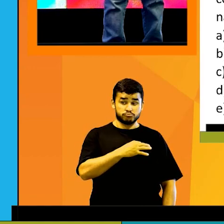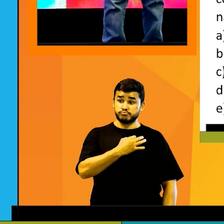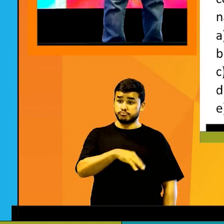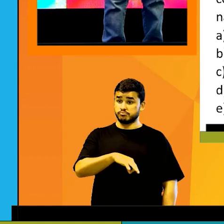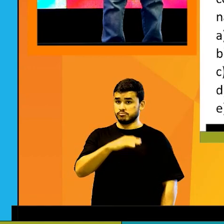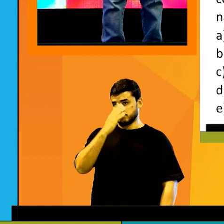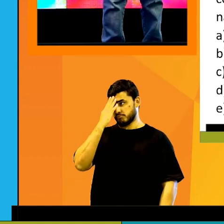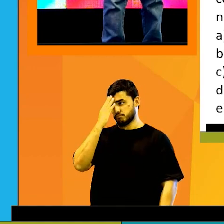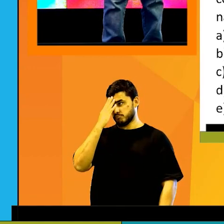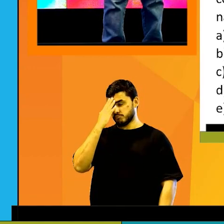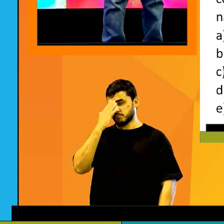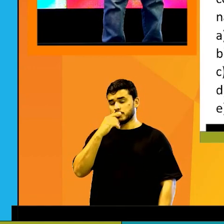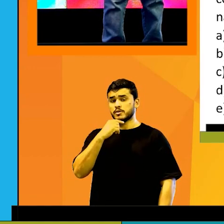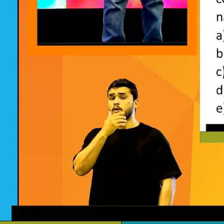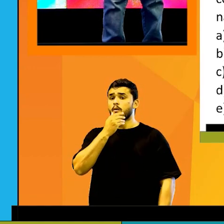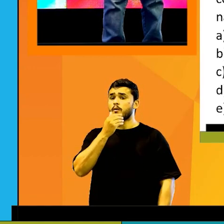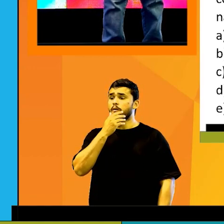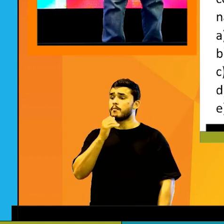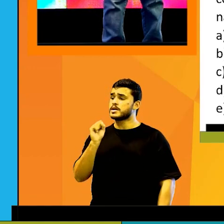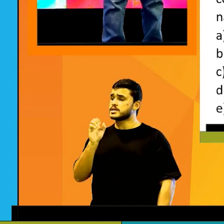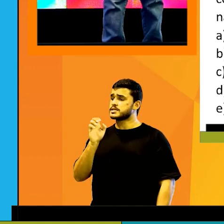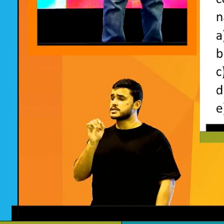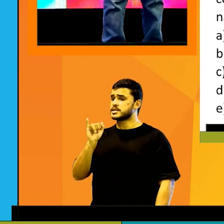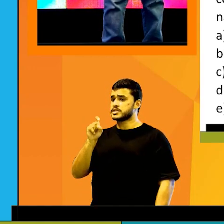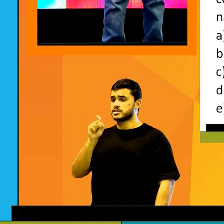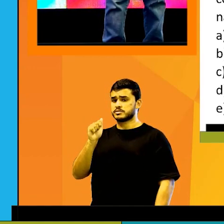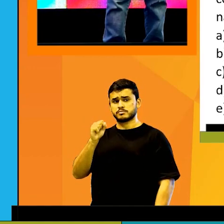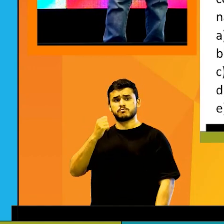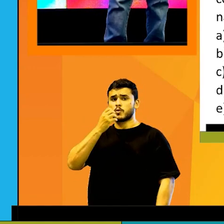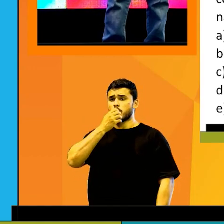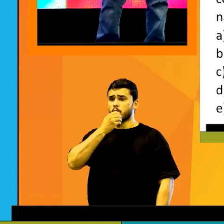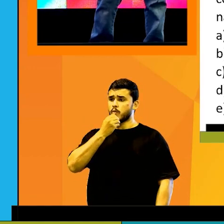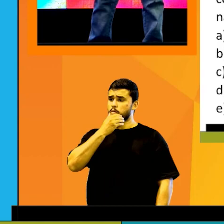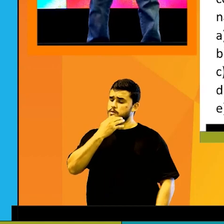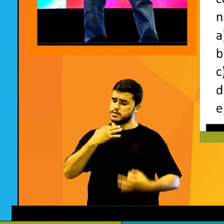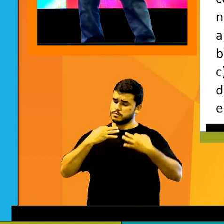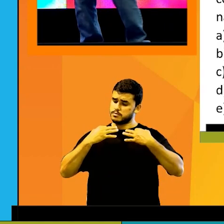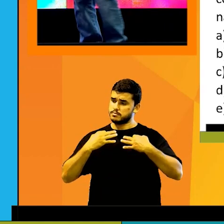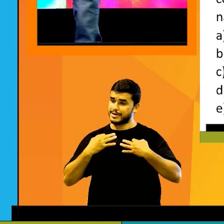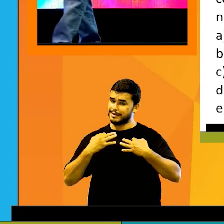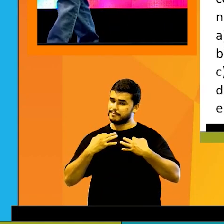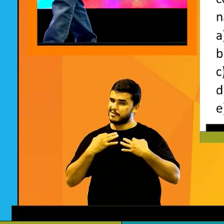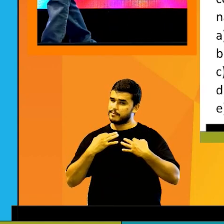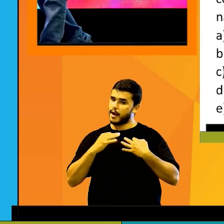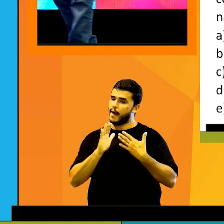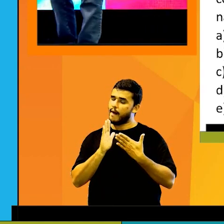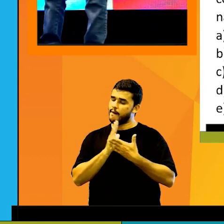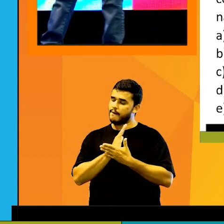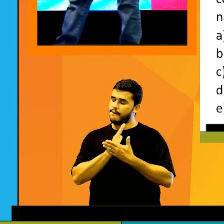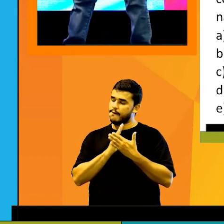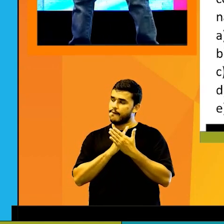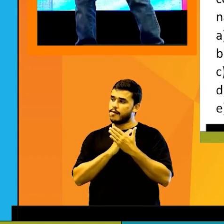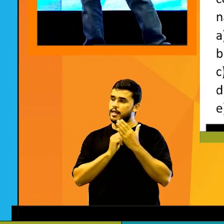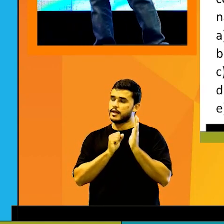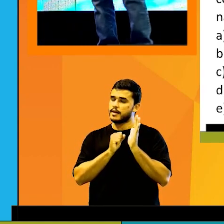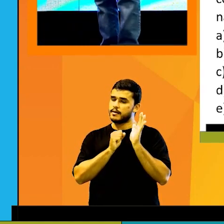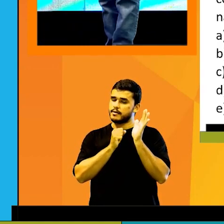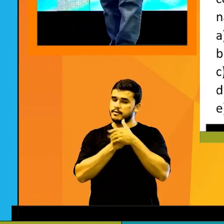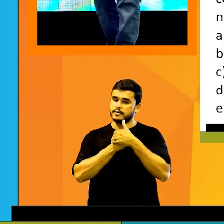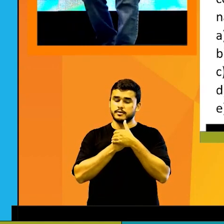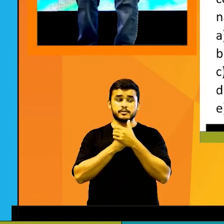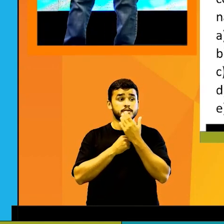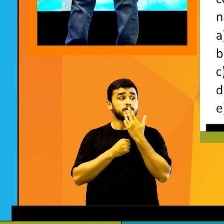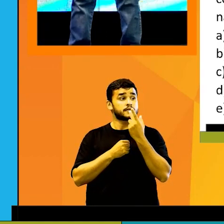mas não era tão honesto assim não, eu vou logo anunciando, viu? Porque naquela época tinha um costume social,